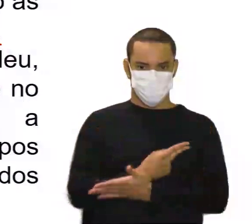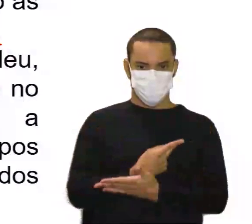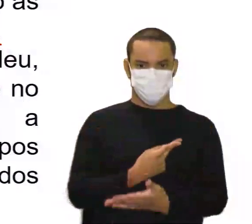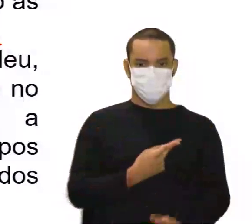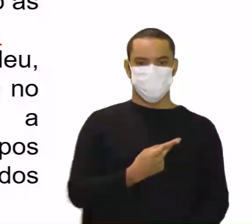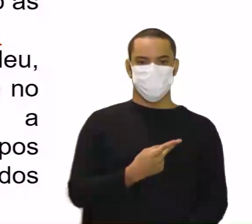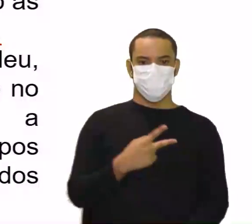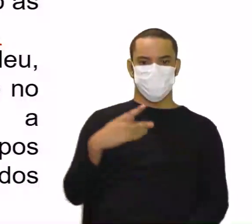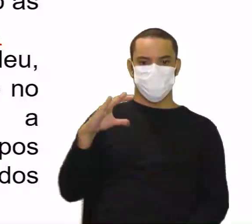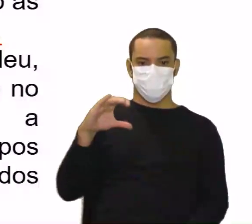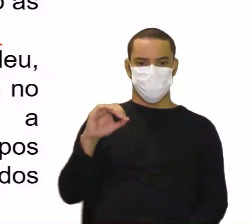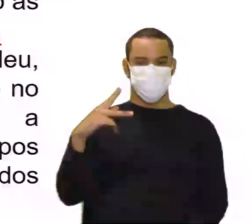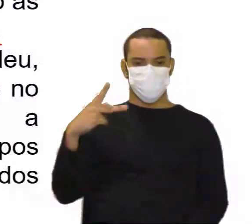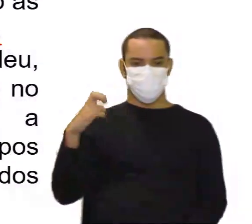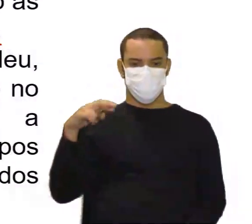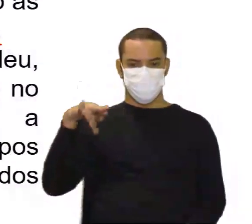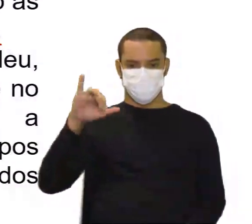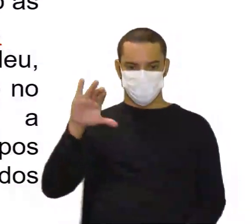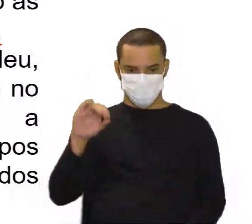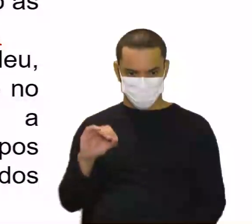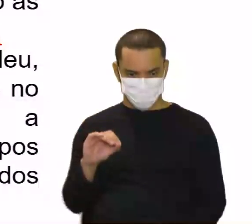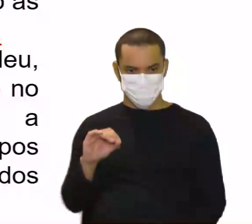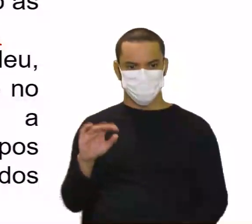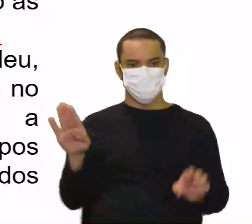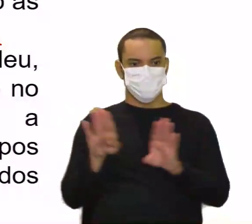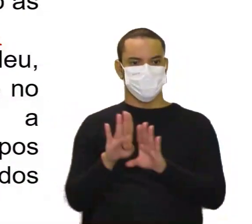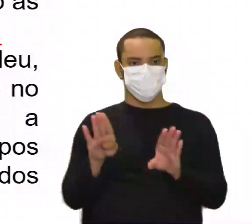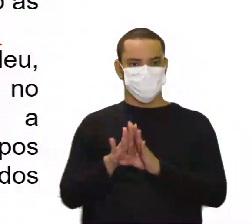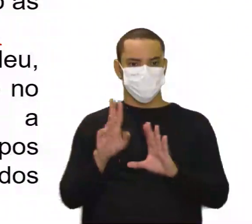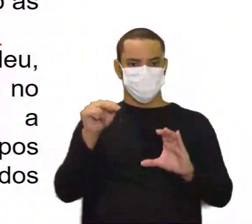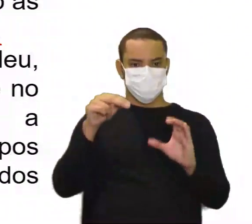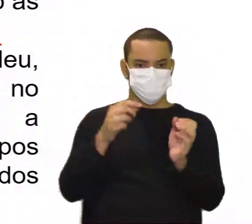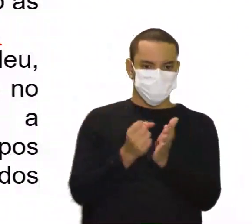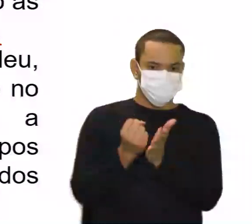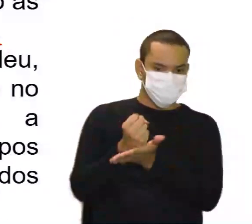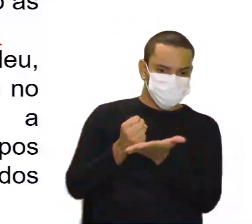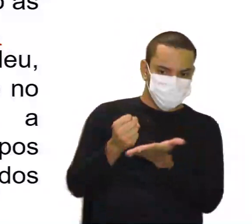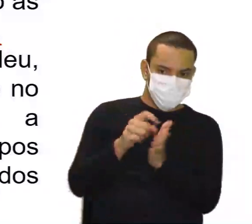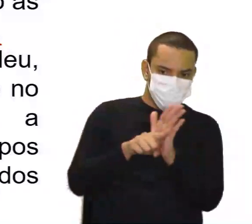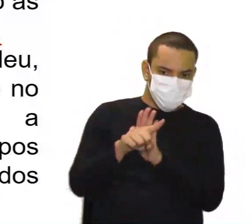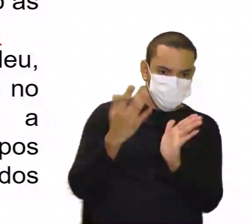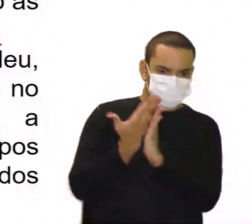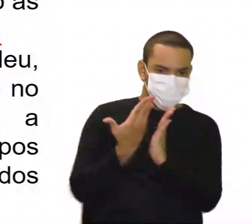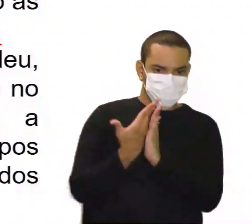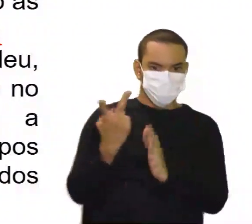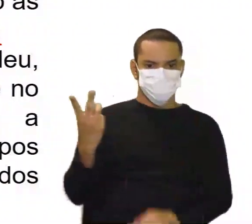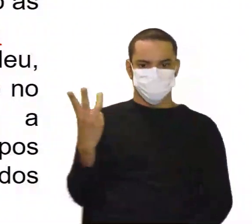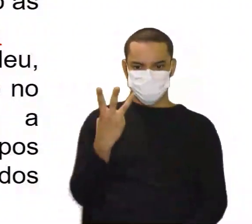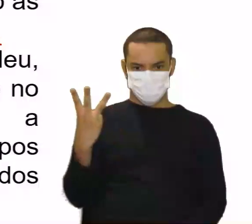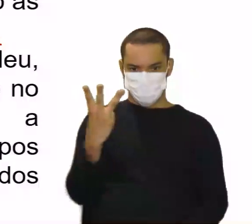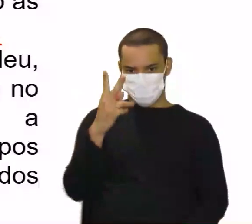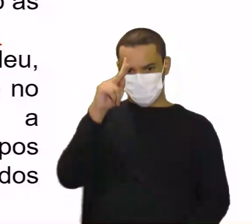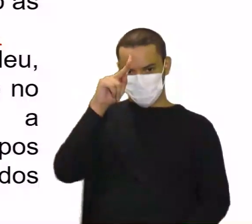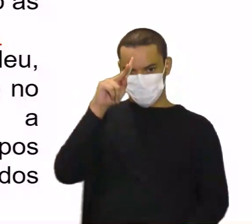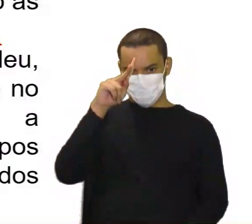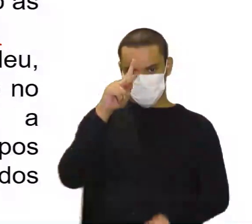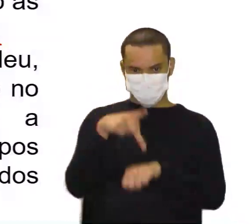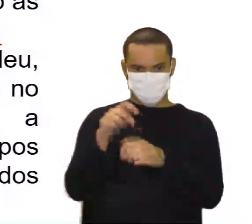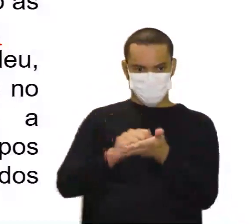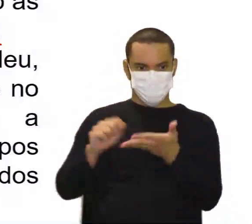para o heliocentrismo. A base para o estudo de Newton, Copérnico, Kepler e